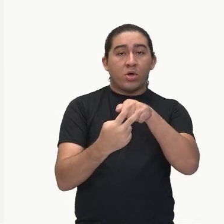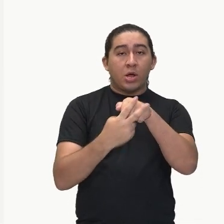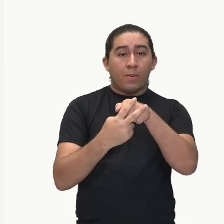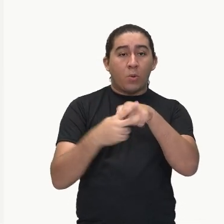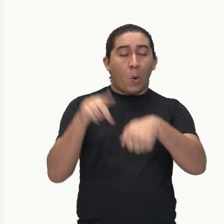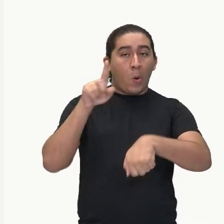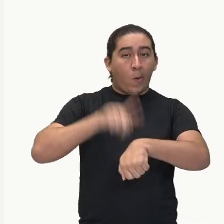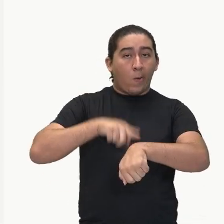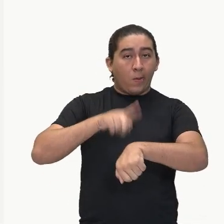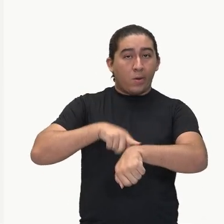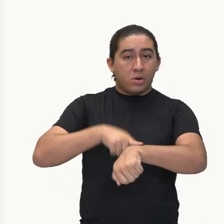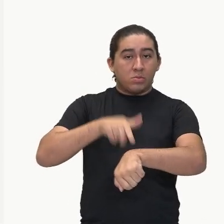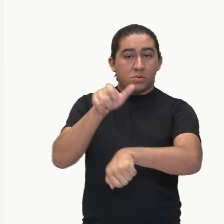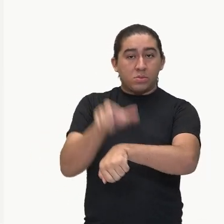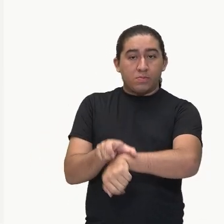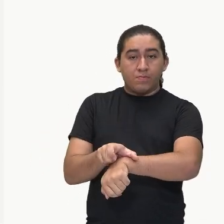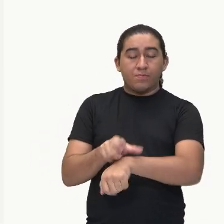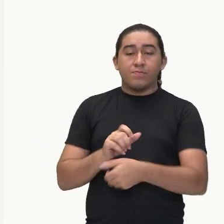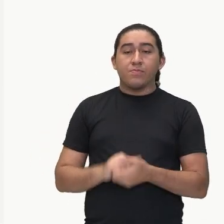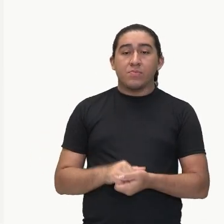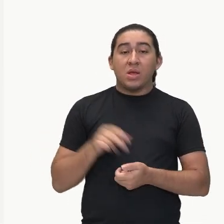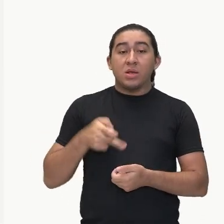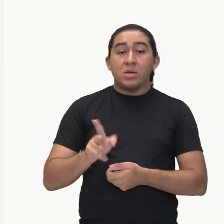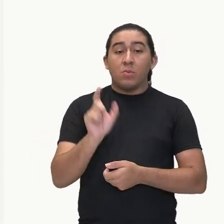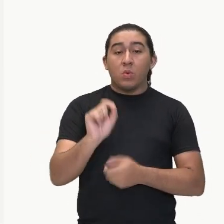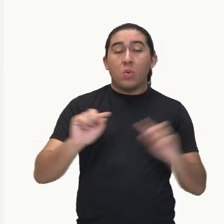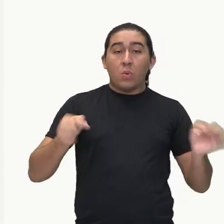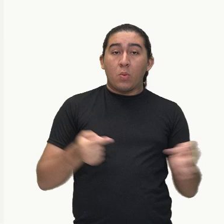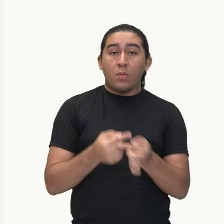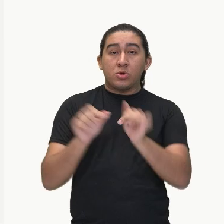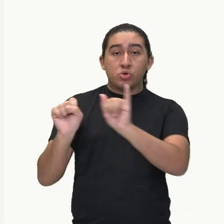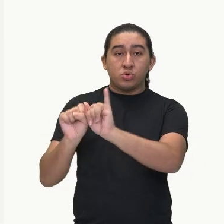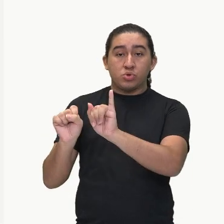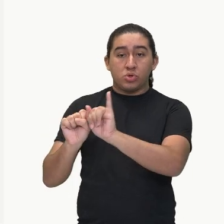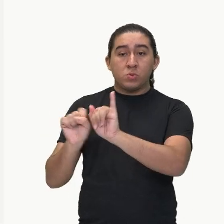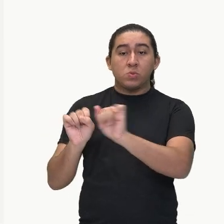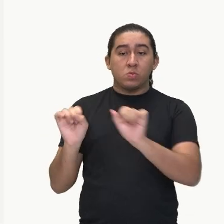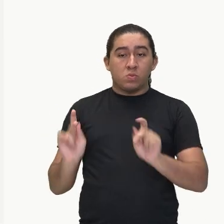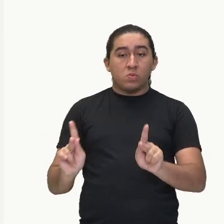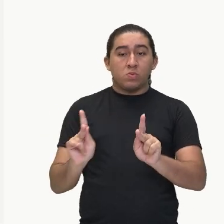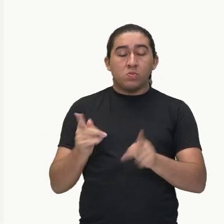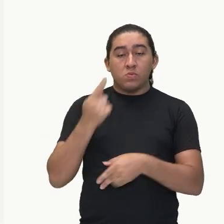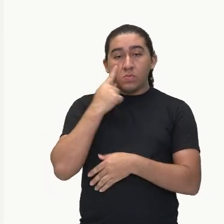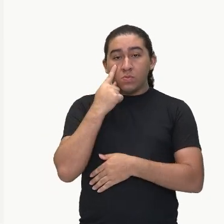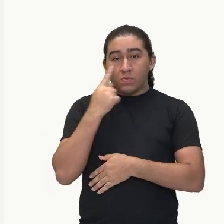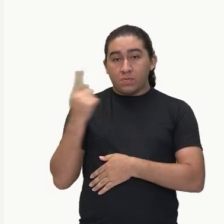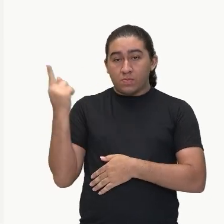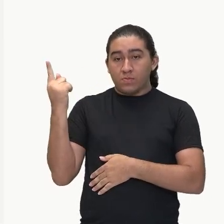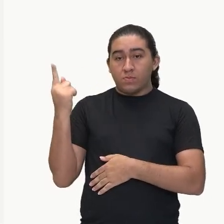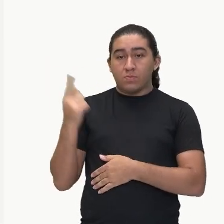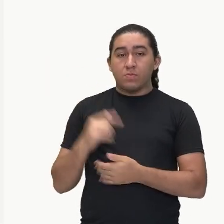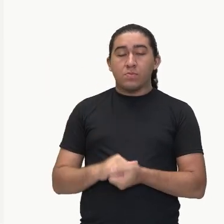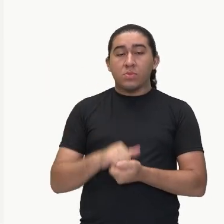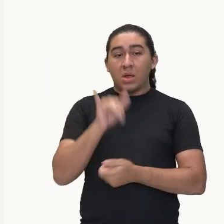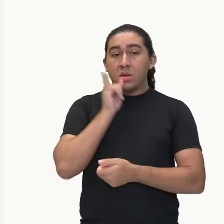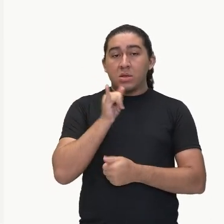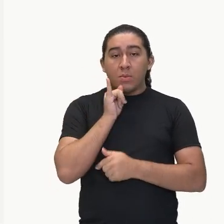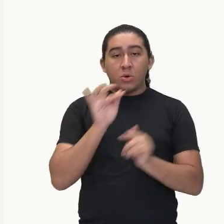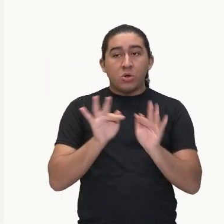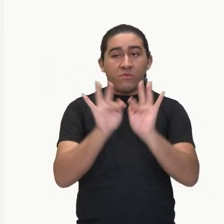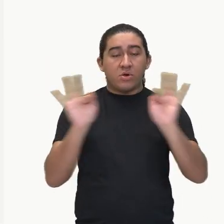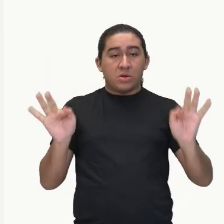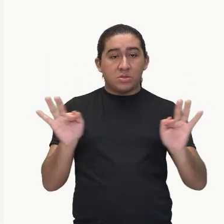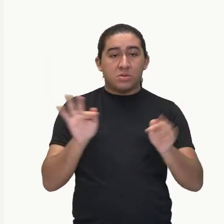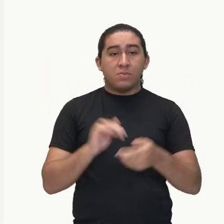soar e bater sempre concordam com o sujeito. Vamos ver o exemplo dessas horas